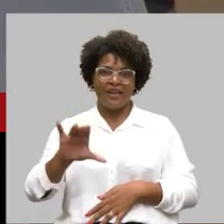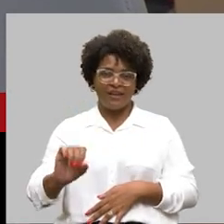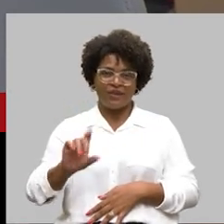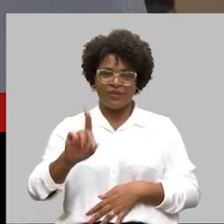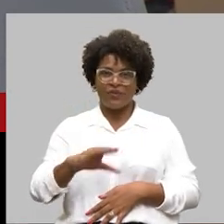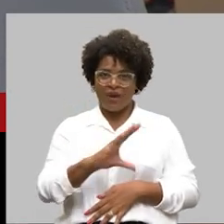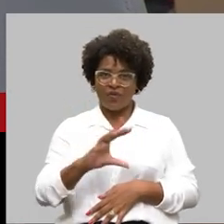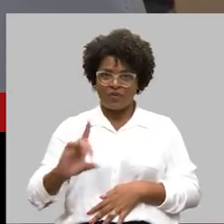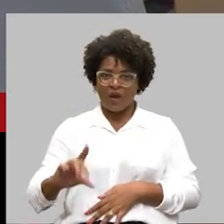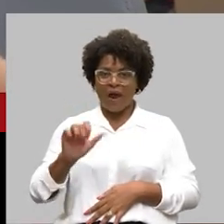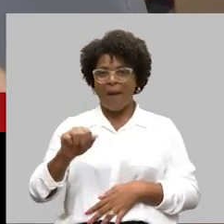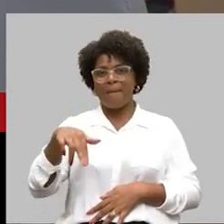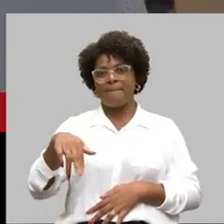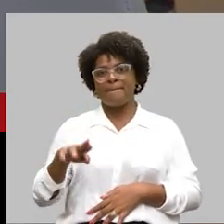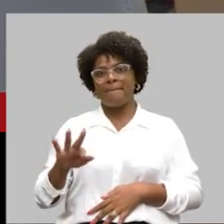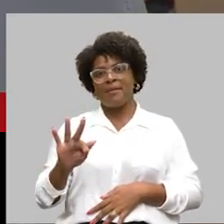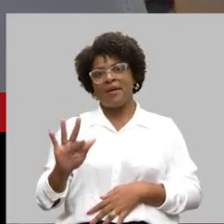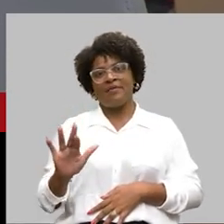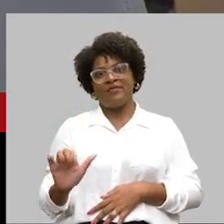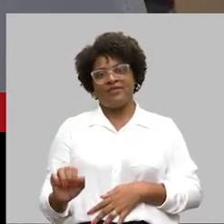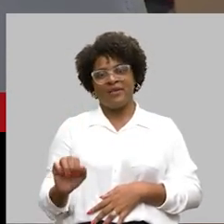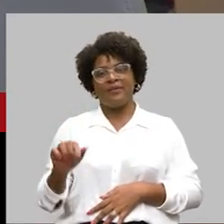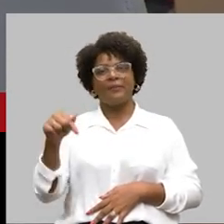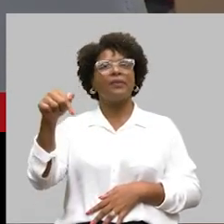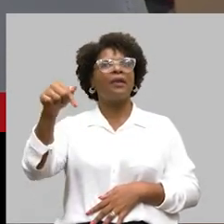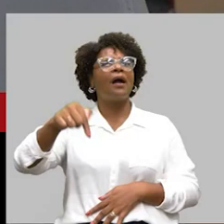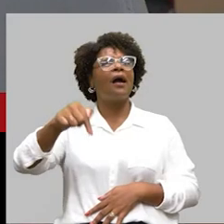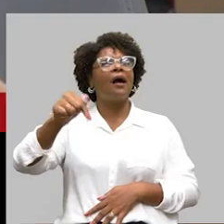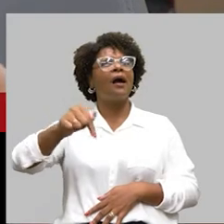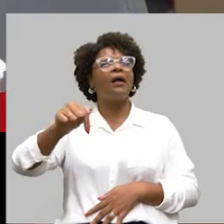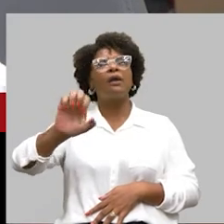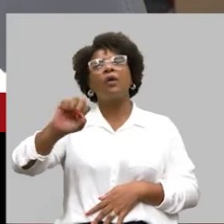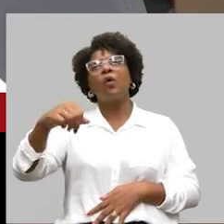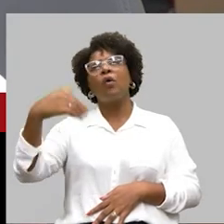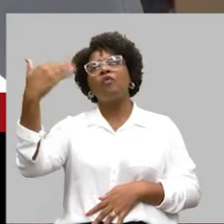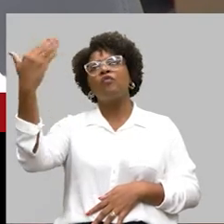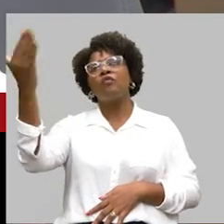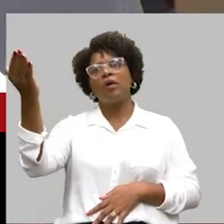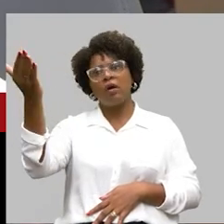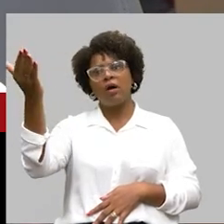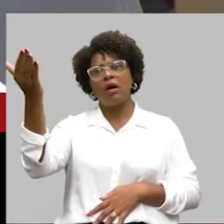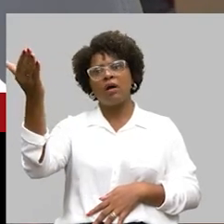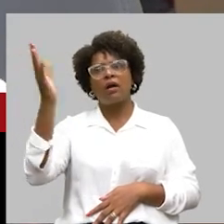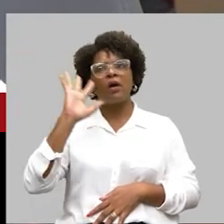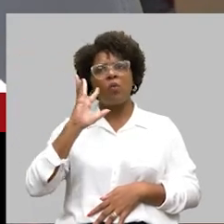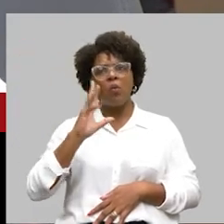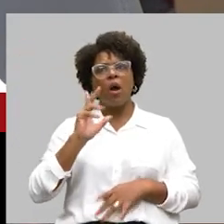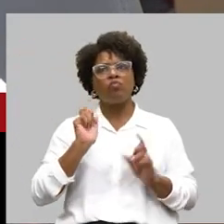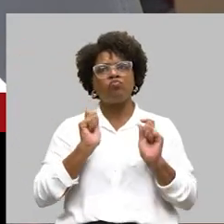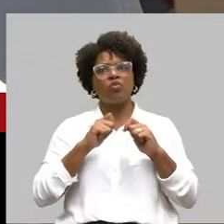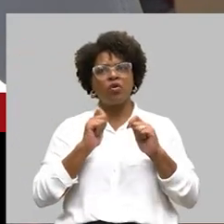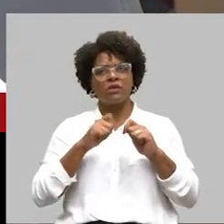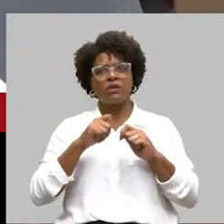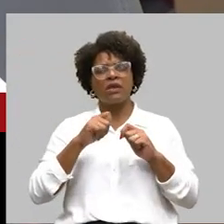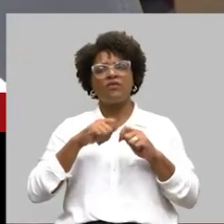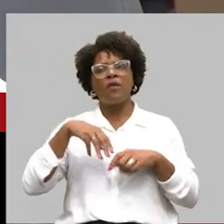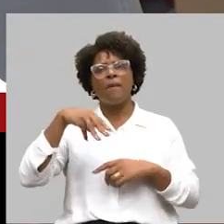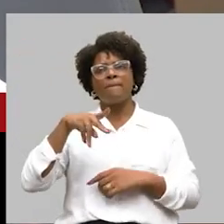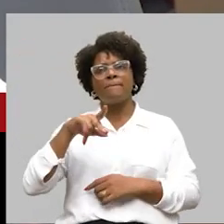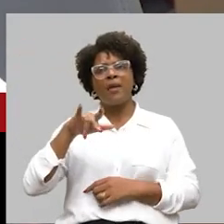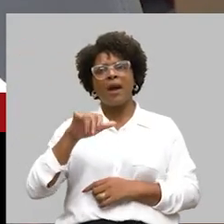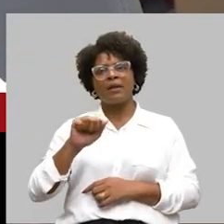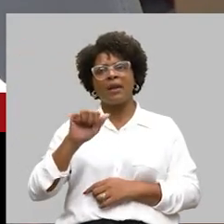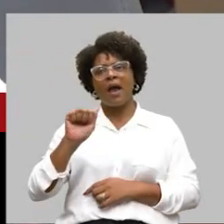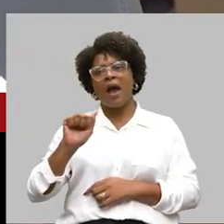amefa deve estar aqui não aqui nesse salão Mas pode estar no outro Possivelmente a Maria Alves do